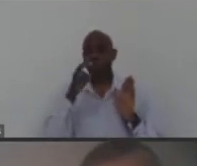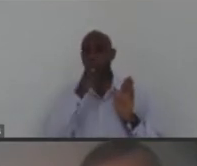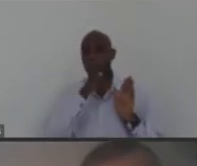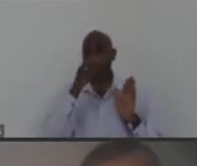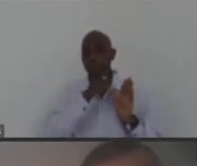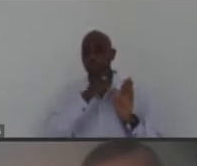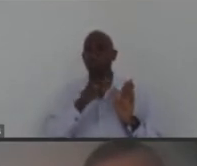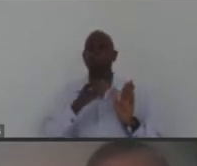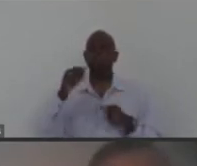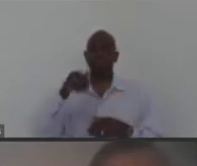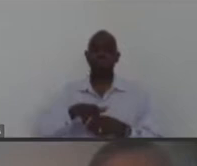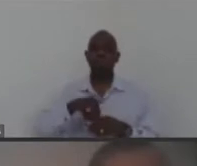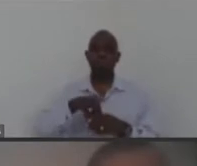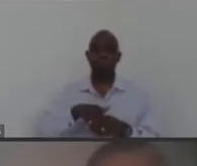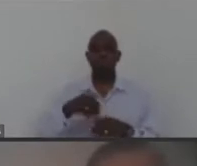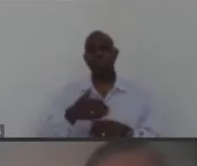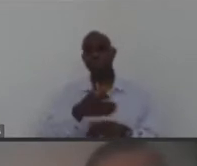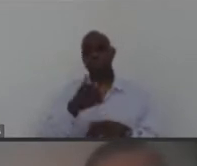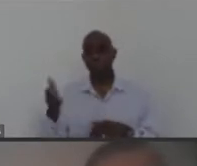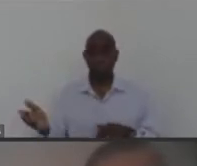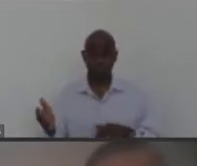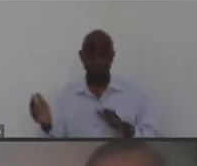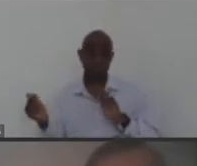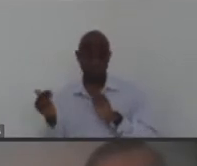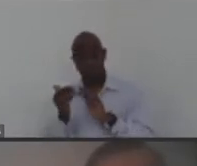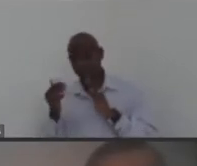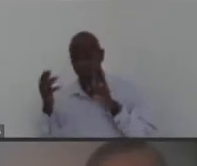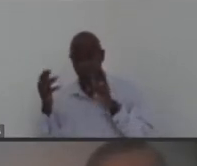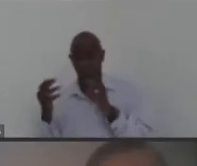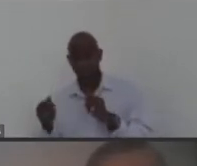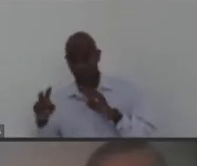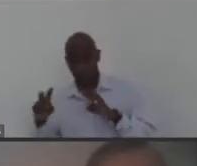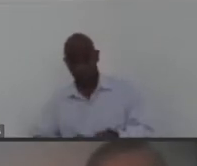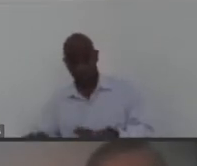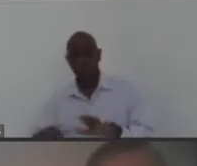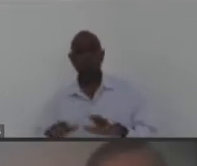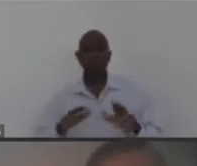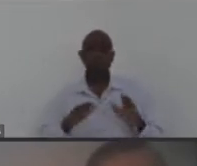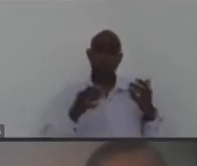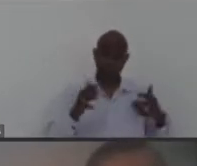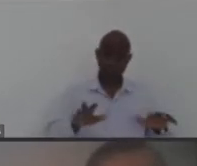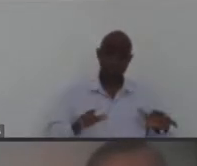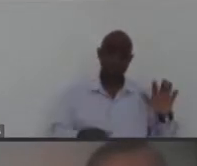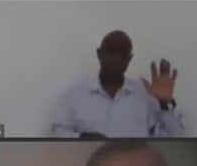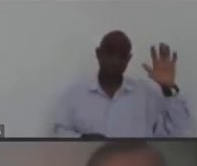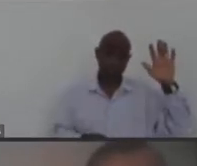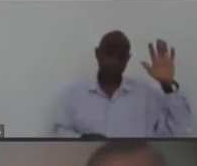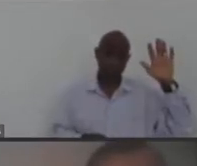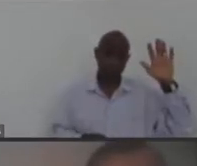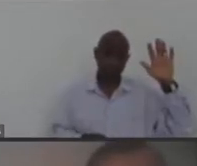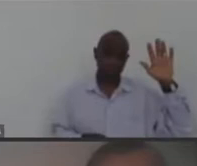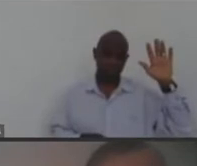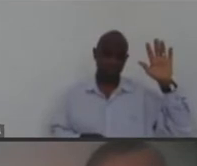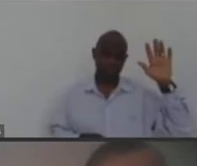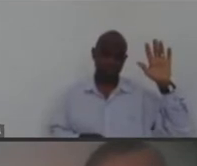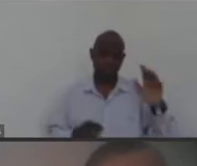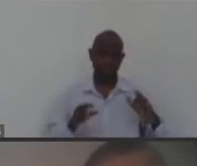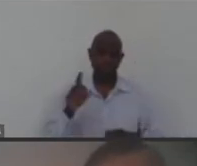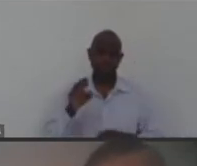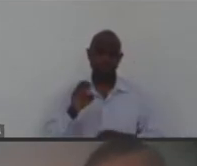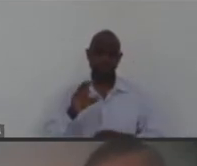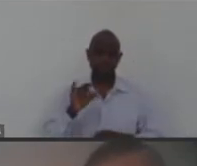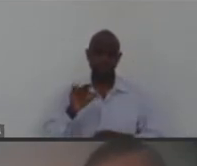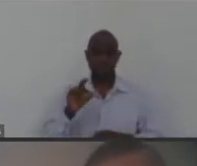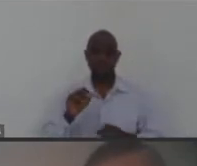em votação. Os favoráveis permaneçam como estão, os contrários se manifestem. Vereador Décio Marmelari, contrário. Vereador Márcio